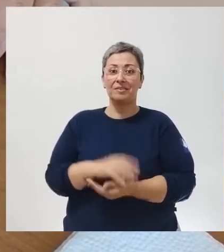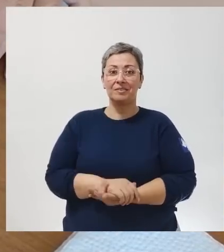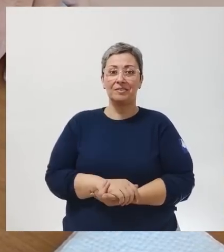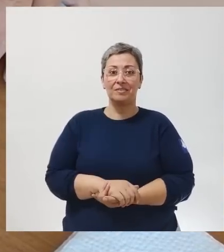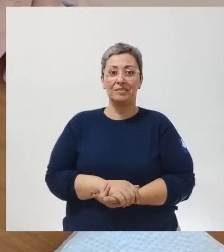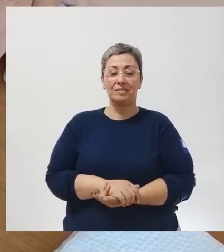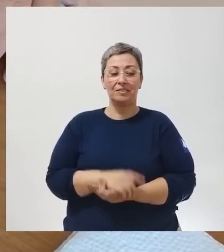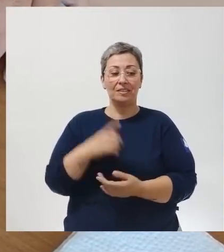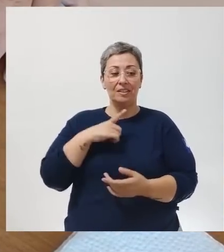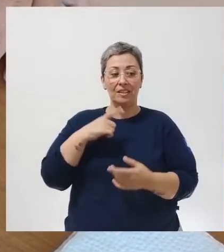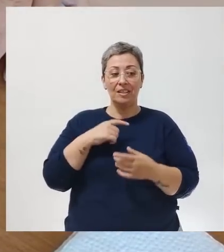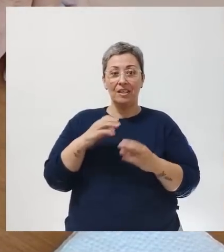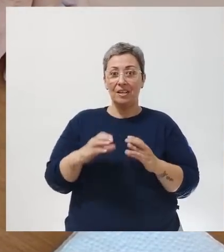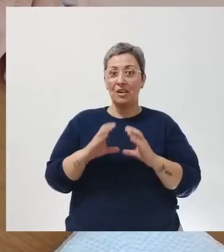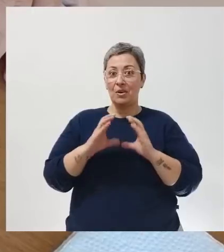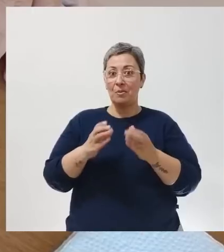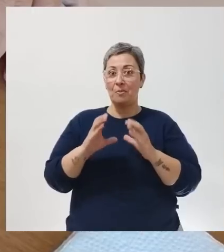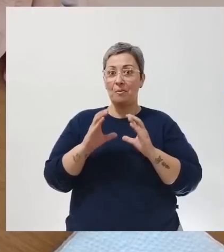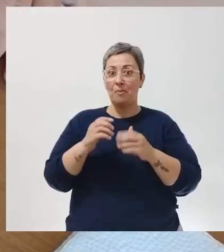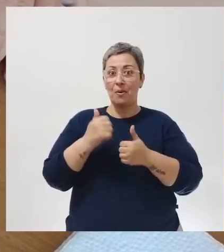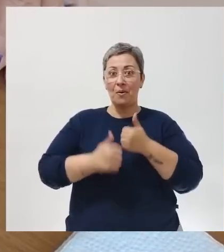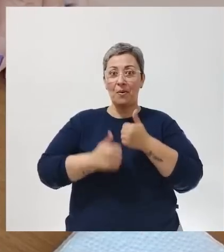aparecer. Uma bola de